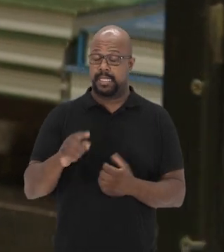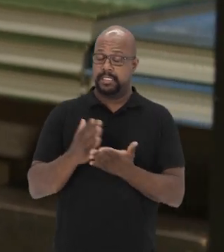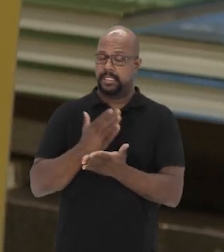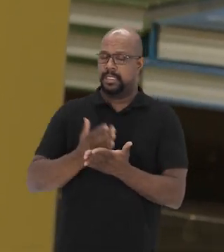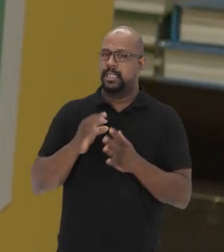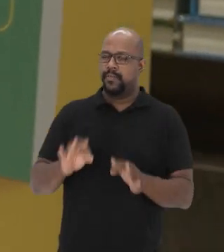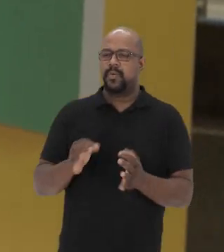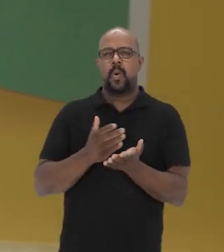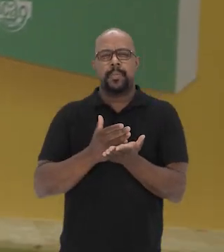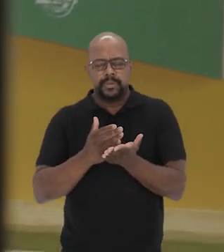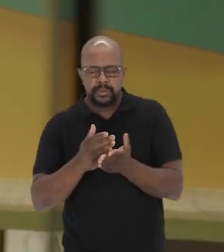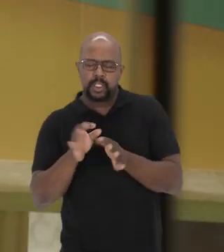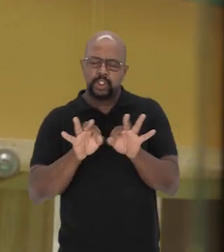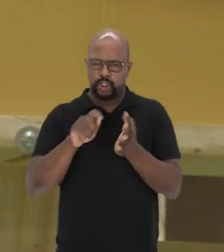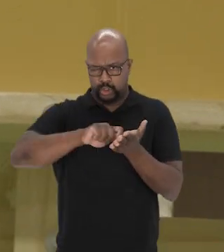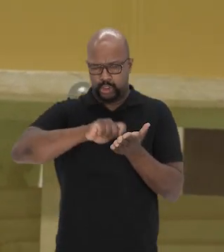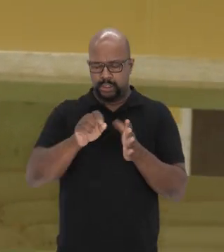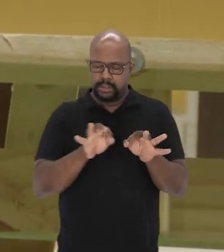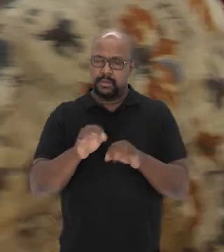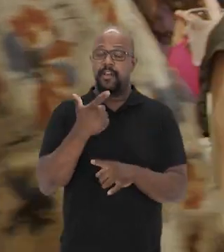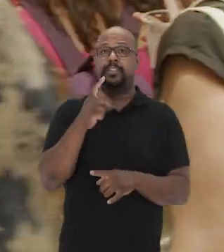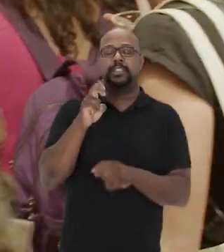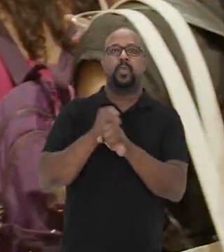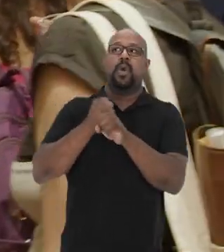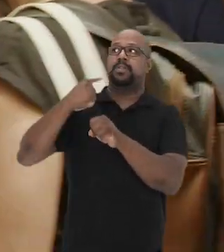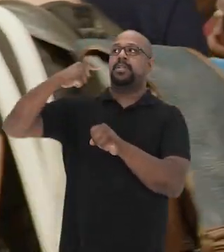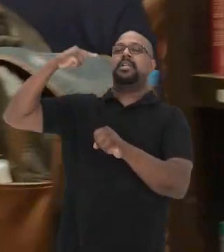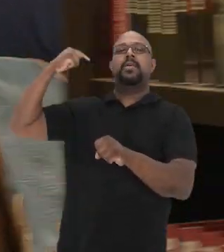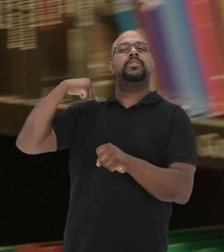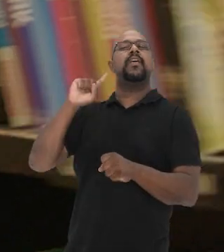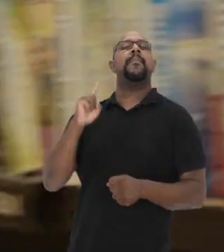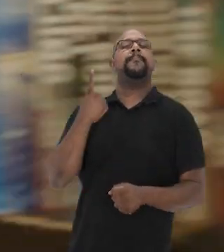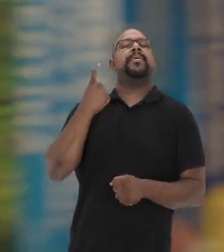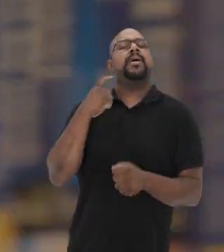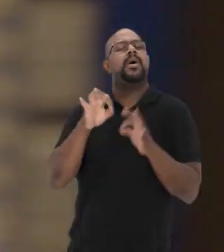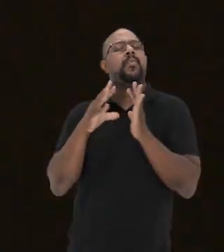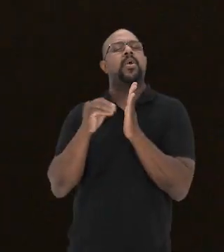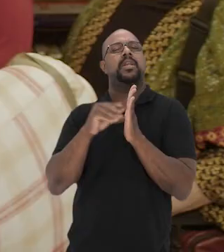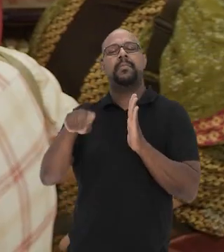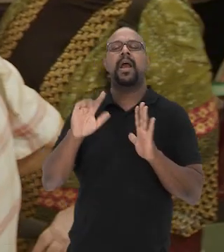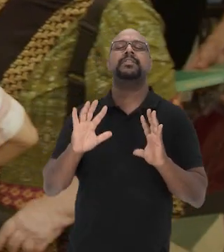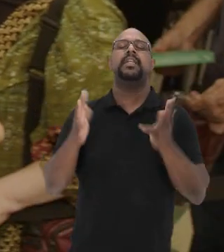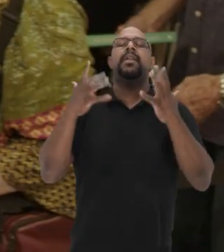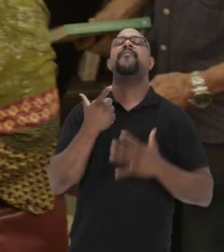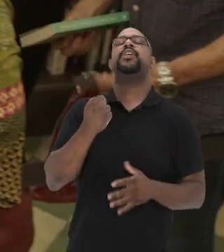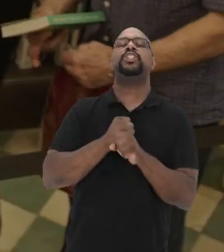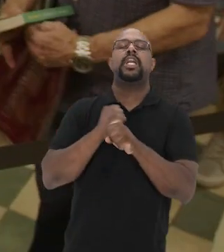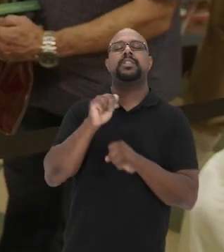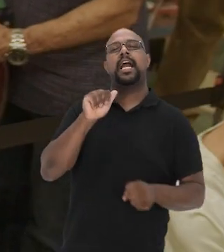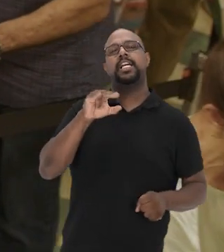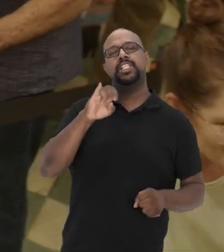esse livro começou a ser escrito há 25 anos atrás quando a gente fez uma primeira versão pros 20 anos da